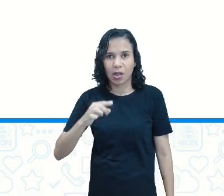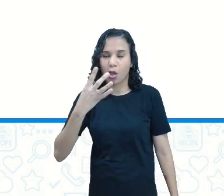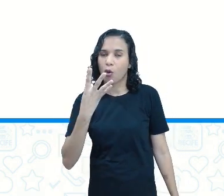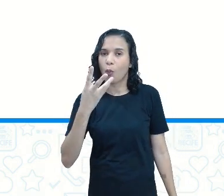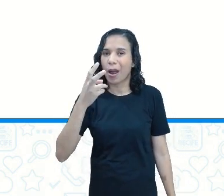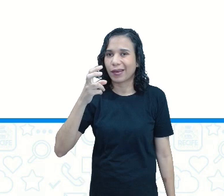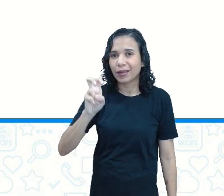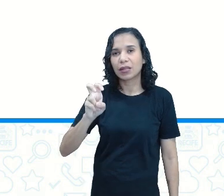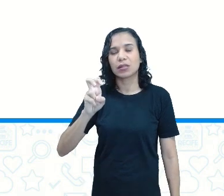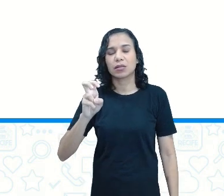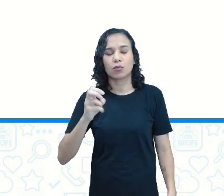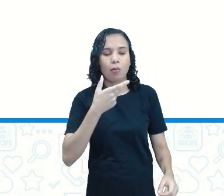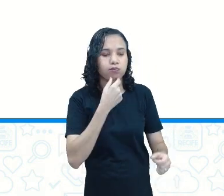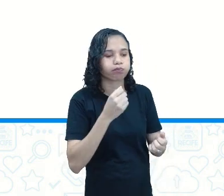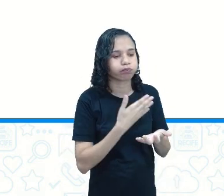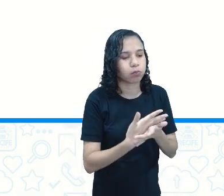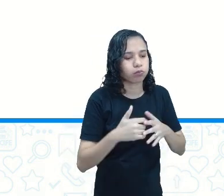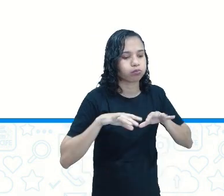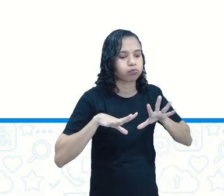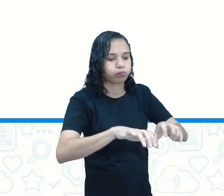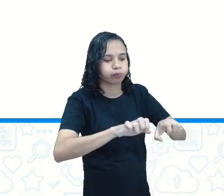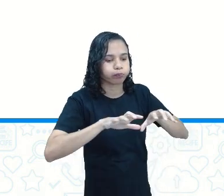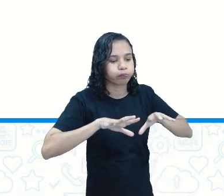6h45. O padeiro começou a fazer o pão